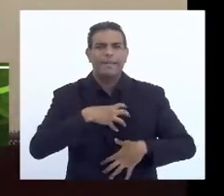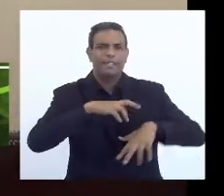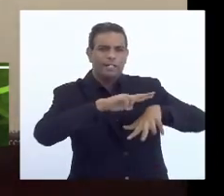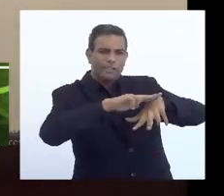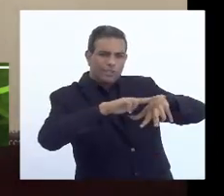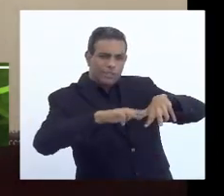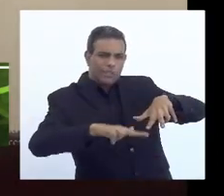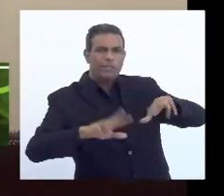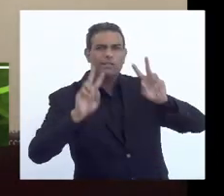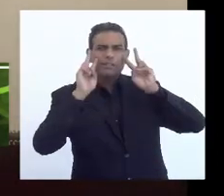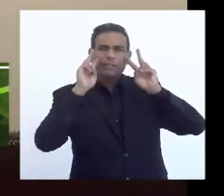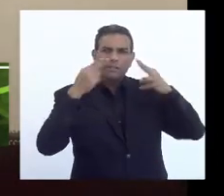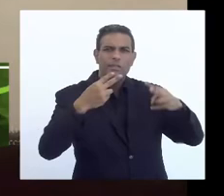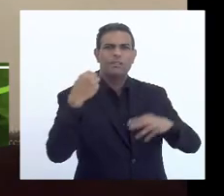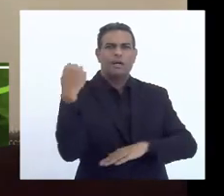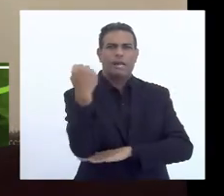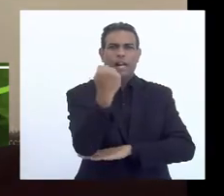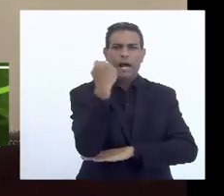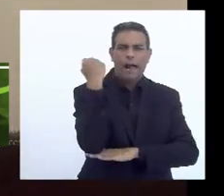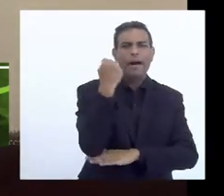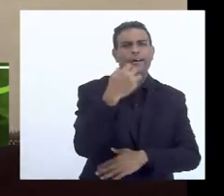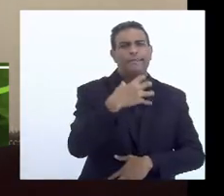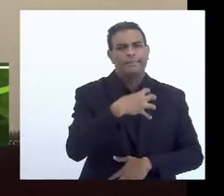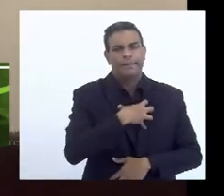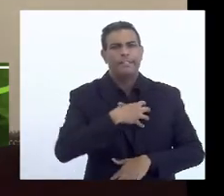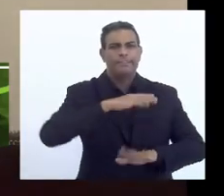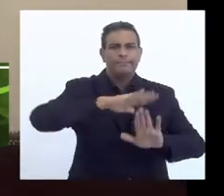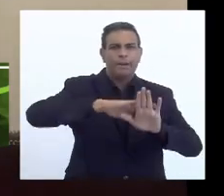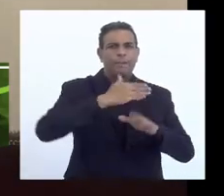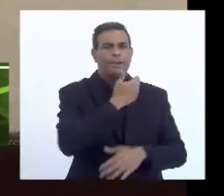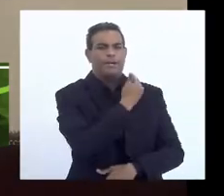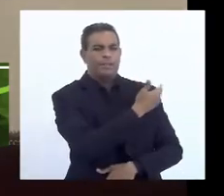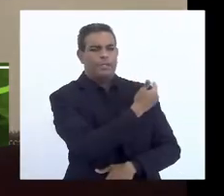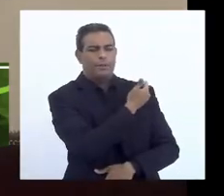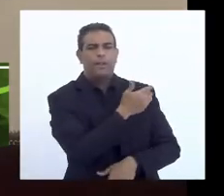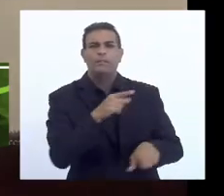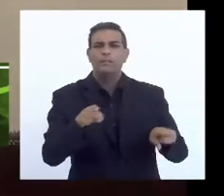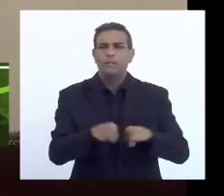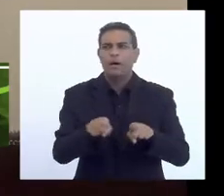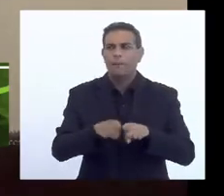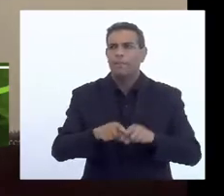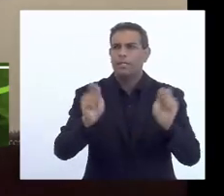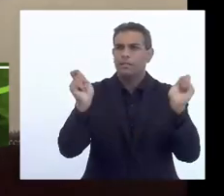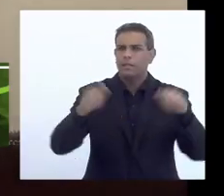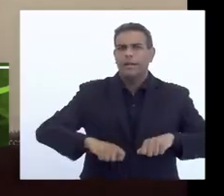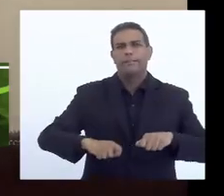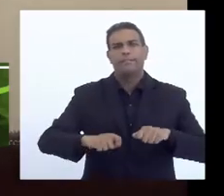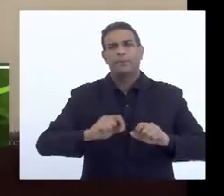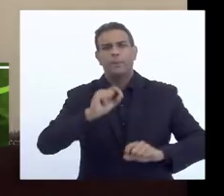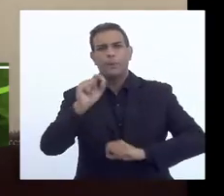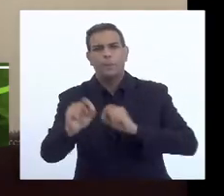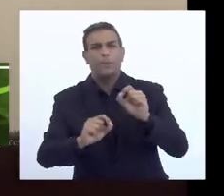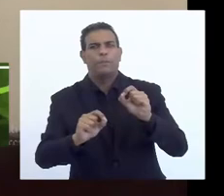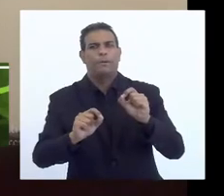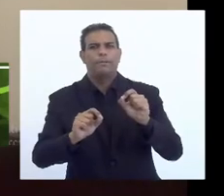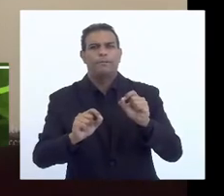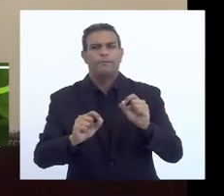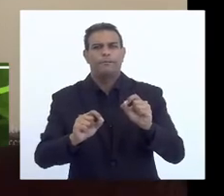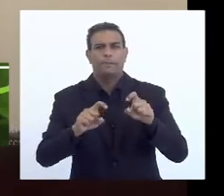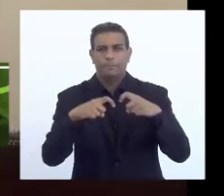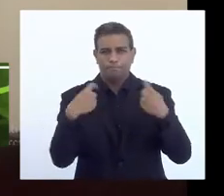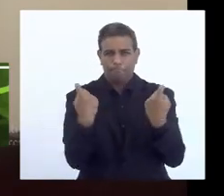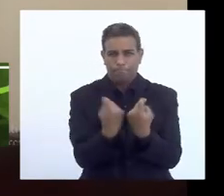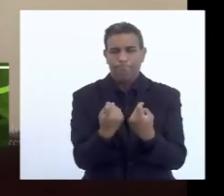um recorte agravado racial, étnico, inclusive por orientação sexual.